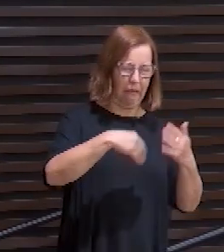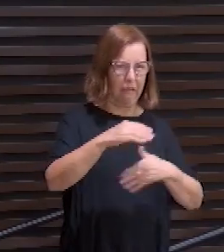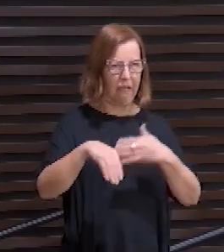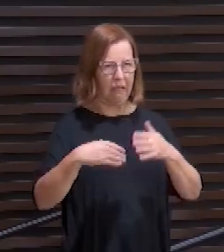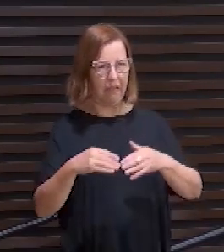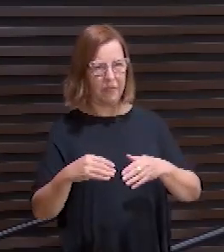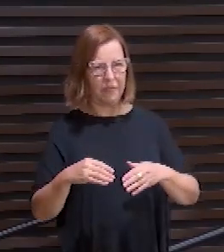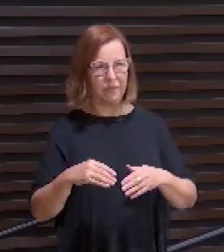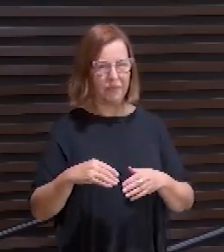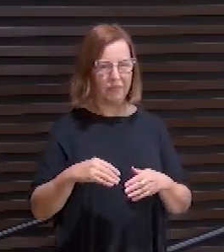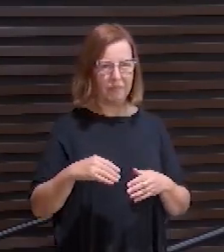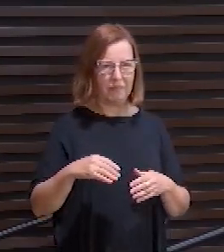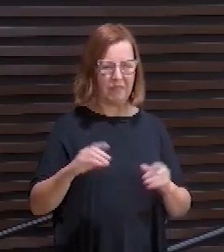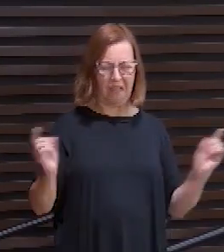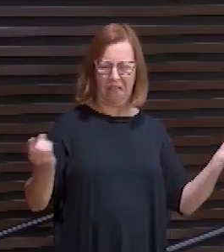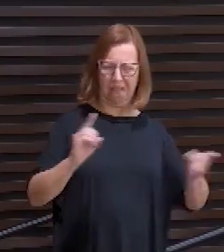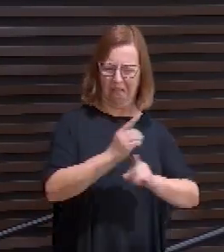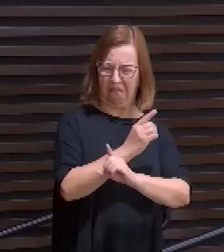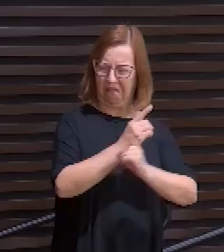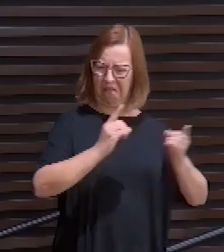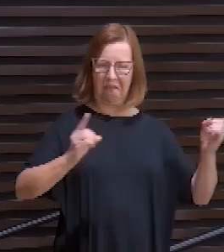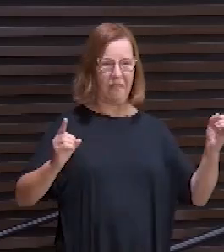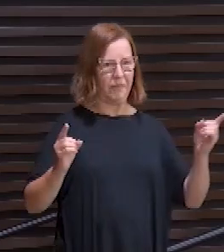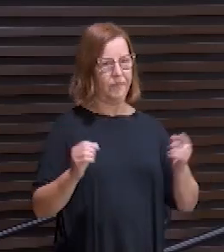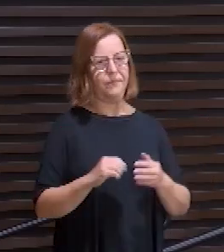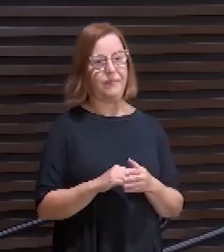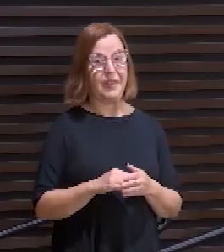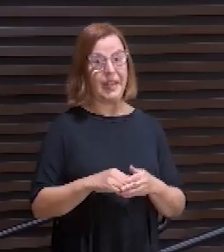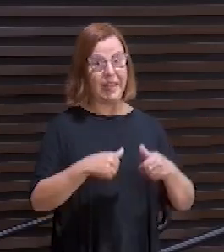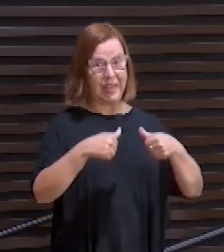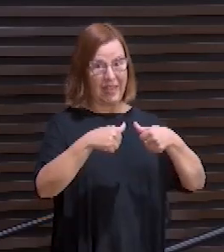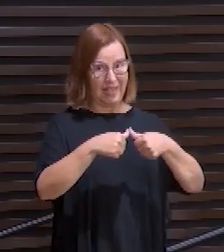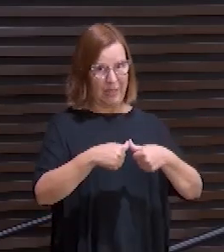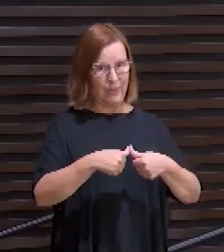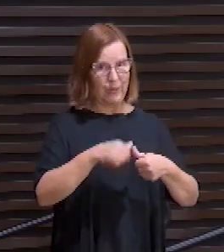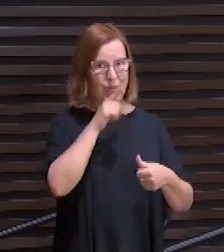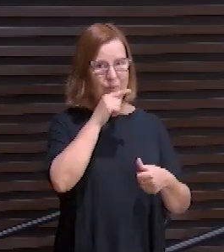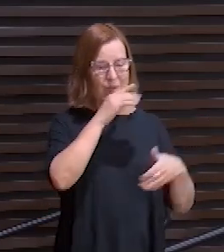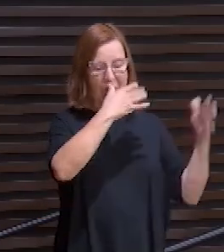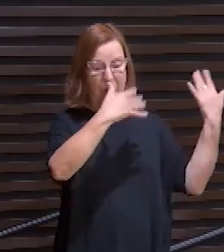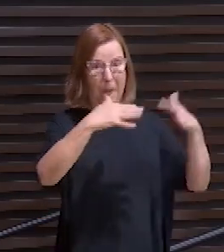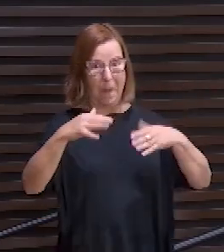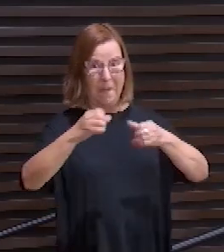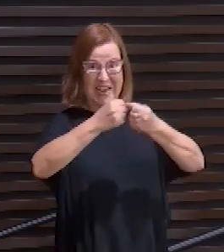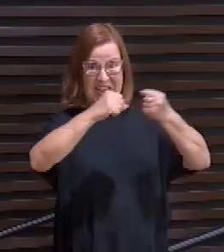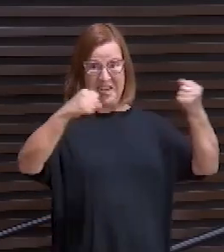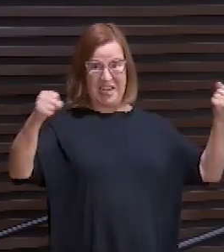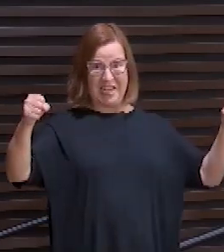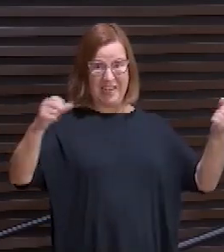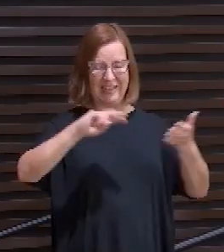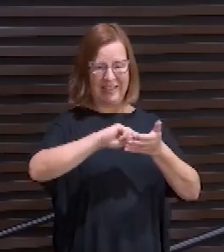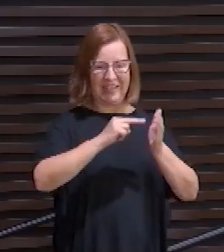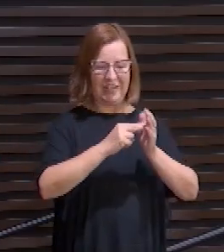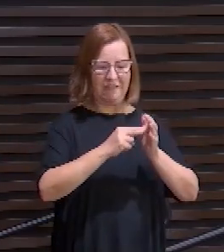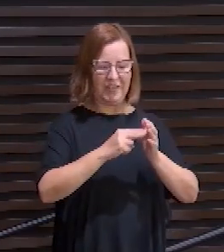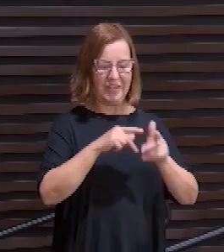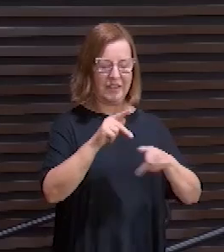outro, trombando, batendo. Esse é o mar grande, a humanidade, em seu